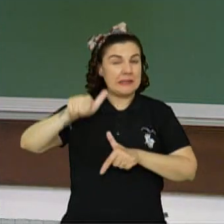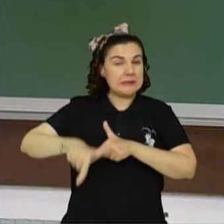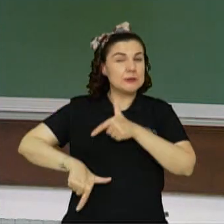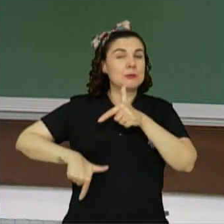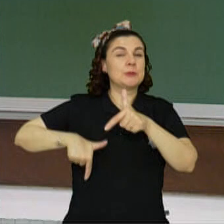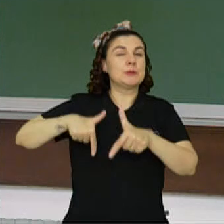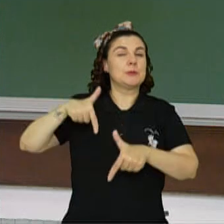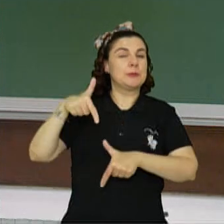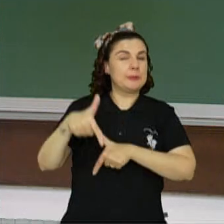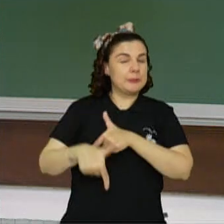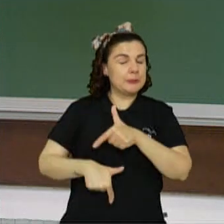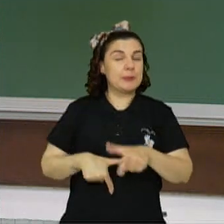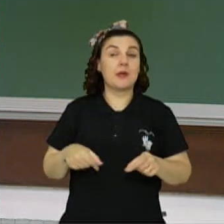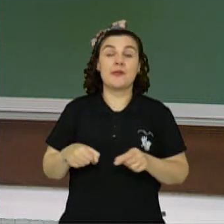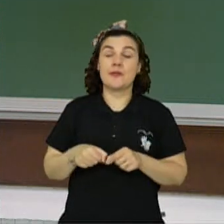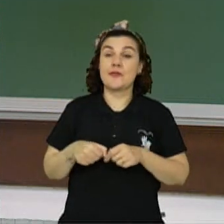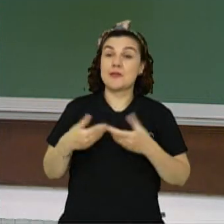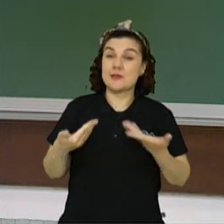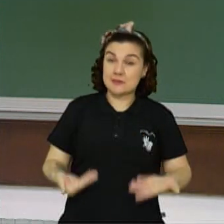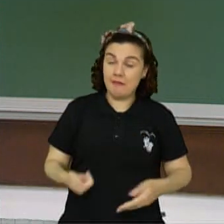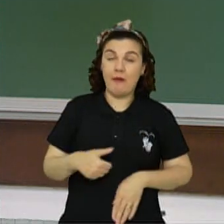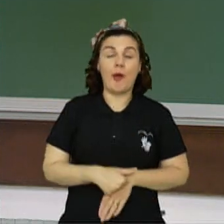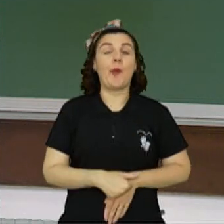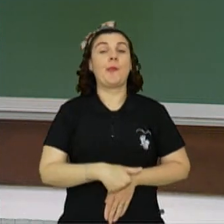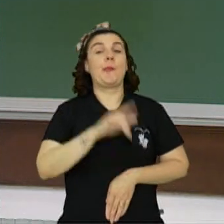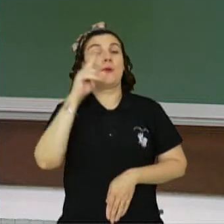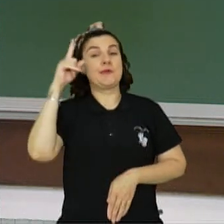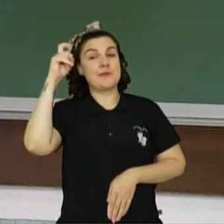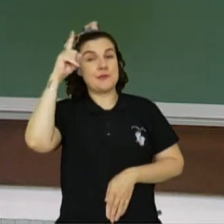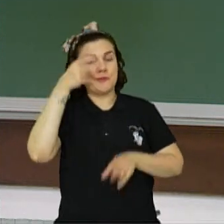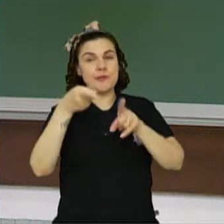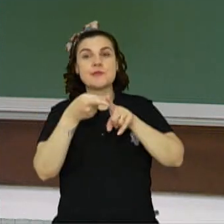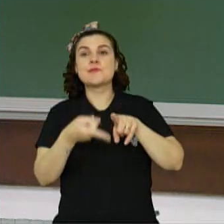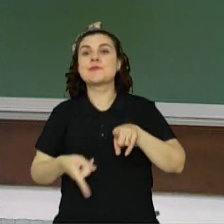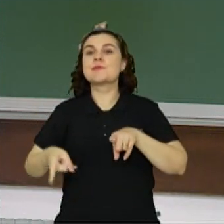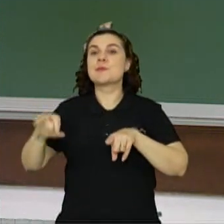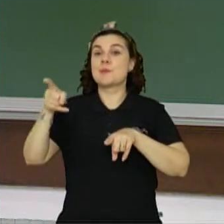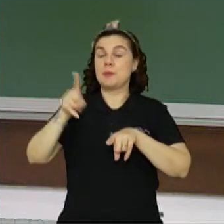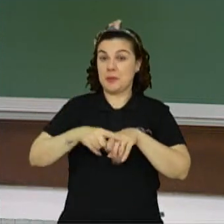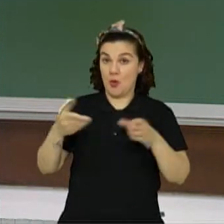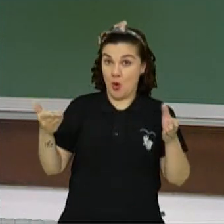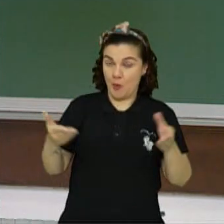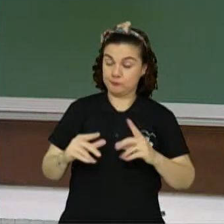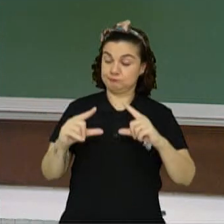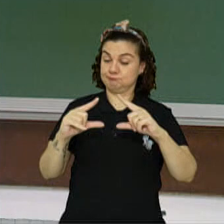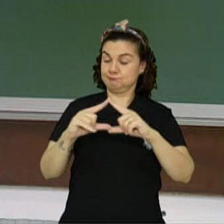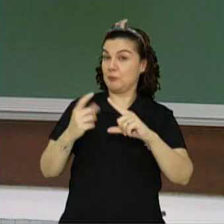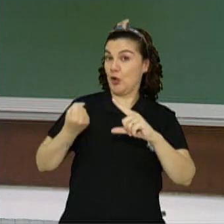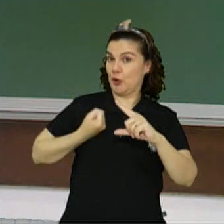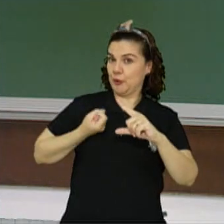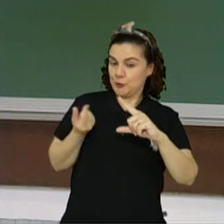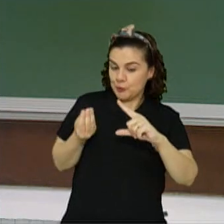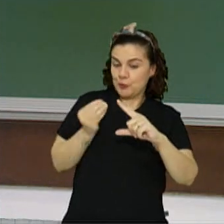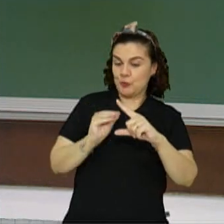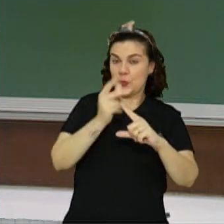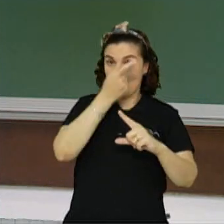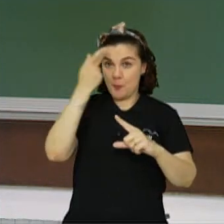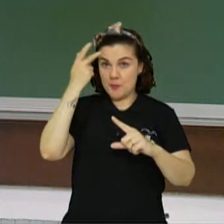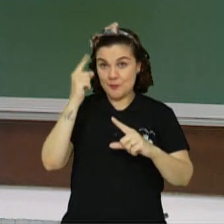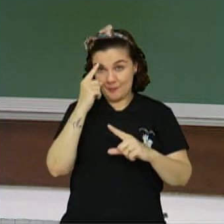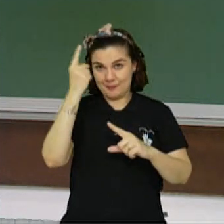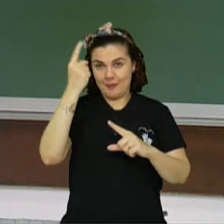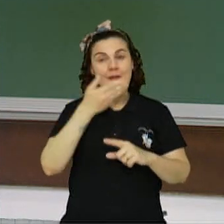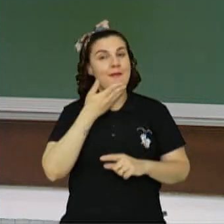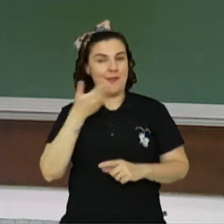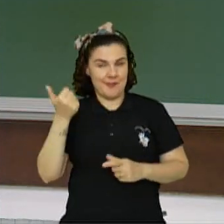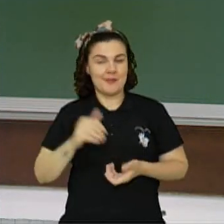era dispendioso e quanto era mais complicado a reciclagem. Então, com esses códigos hoje utilizados pelo homem, ficou muito